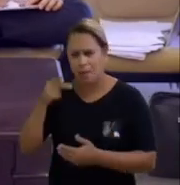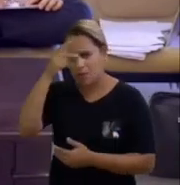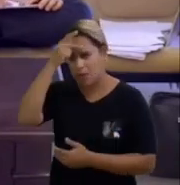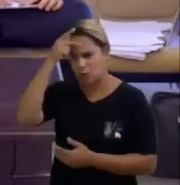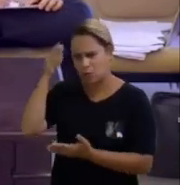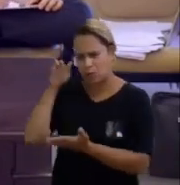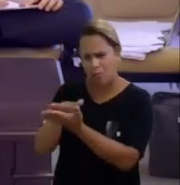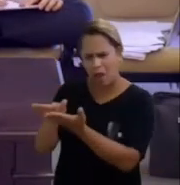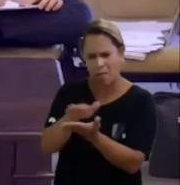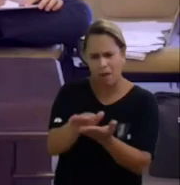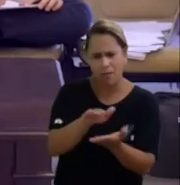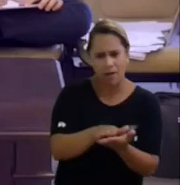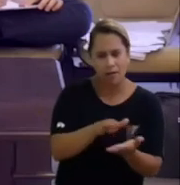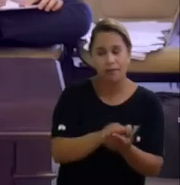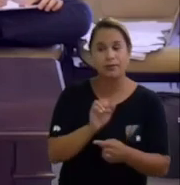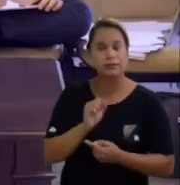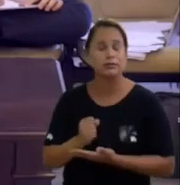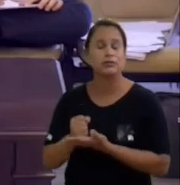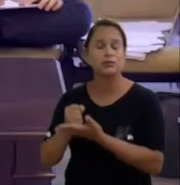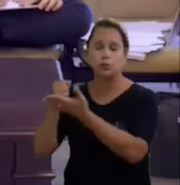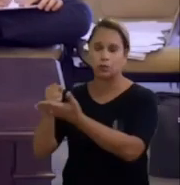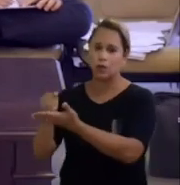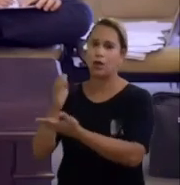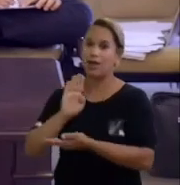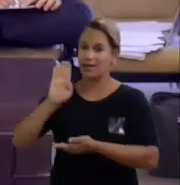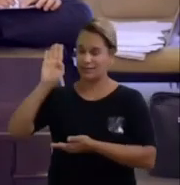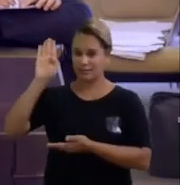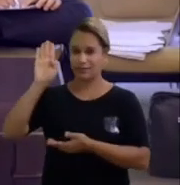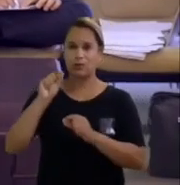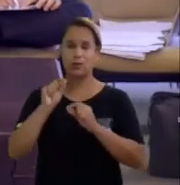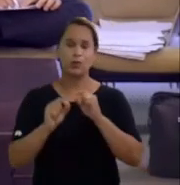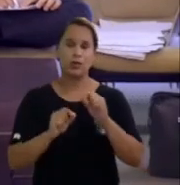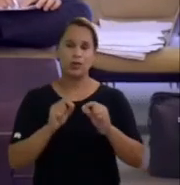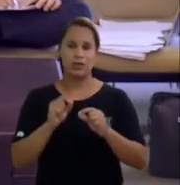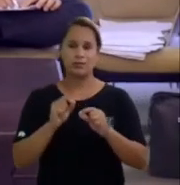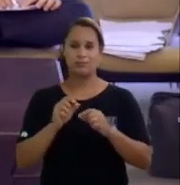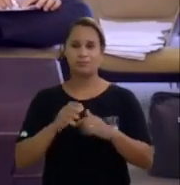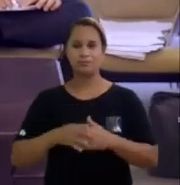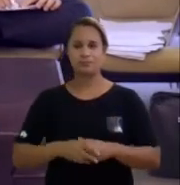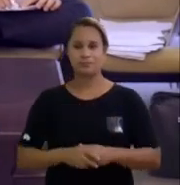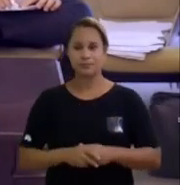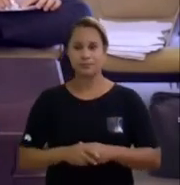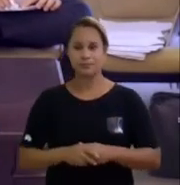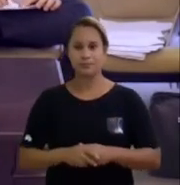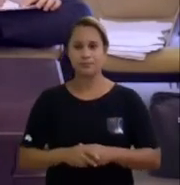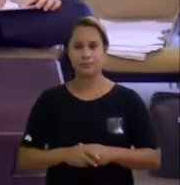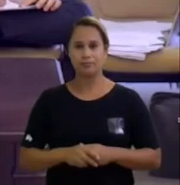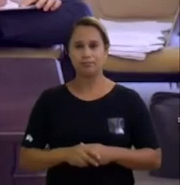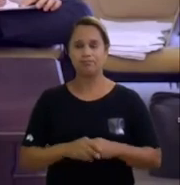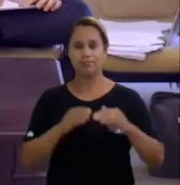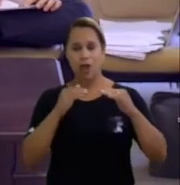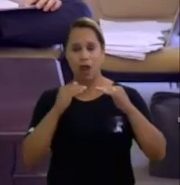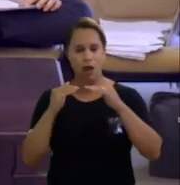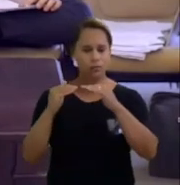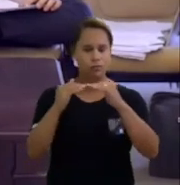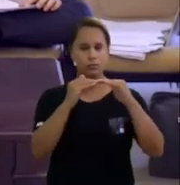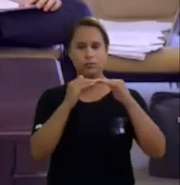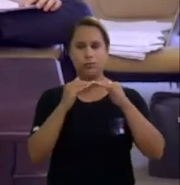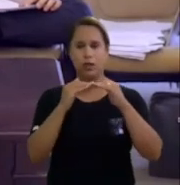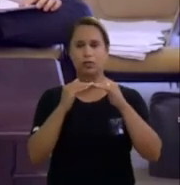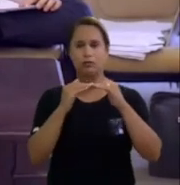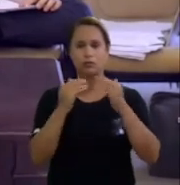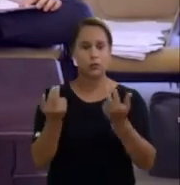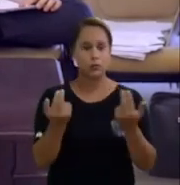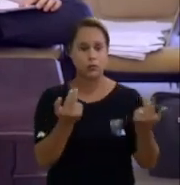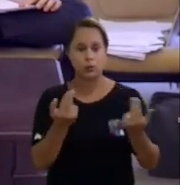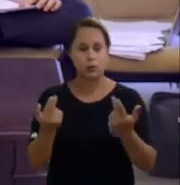em favor do candidato. É o efeito na paridade de armas, a igualdade de condições de concorrer.